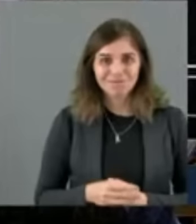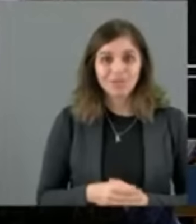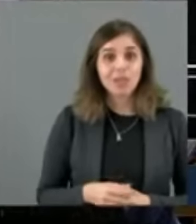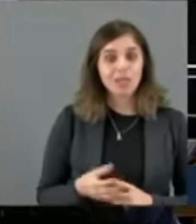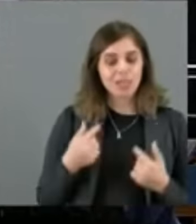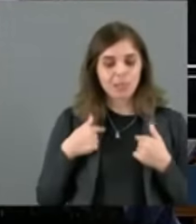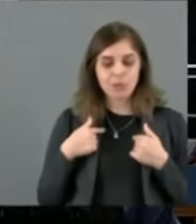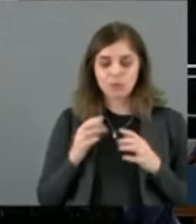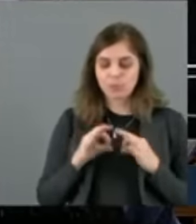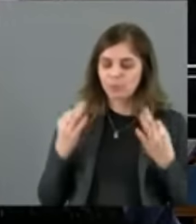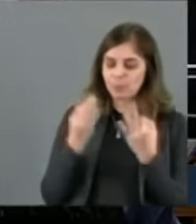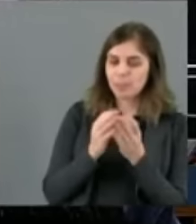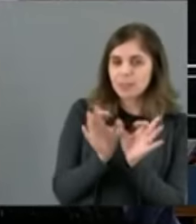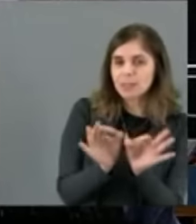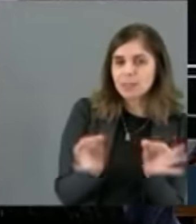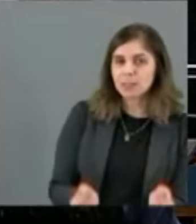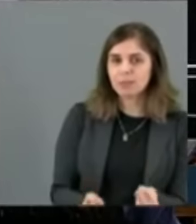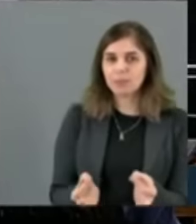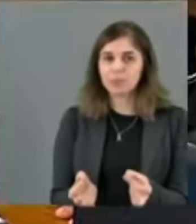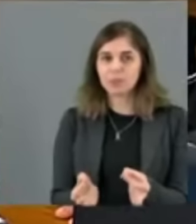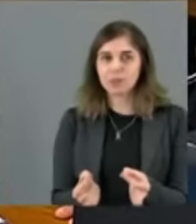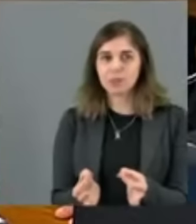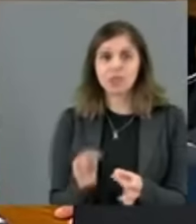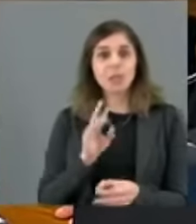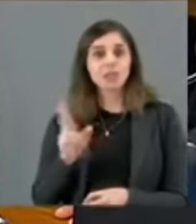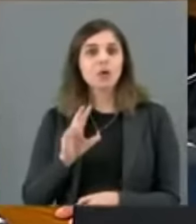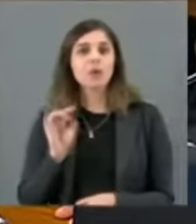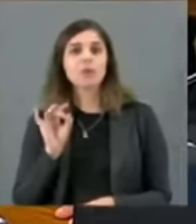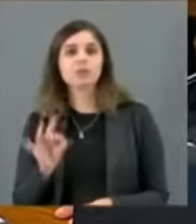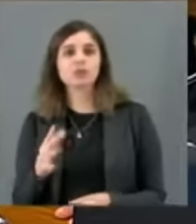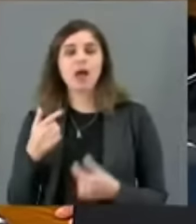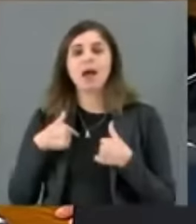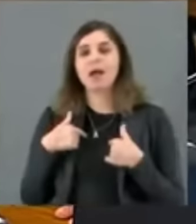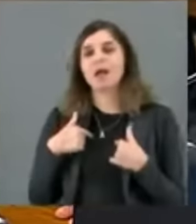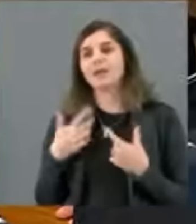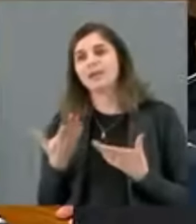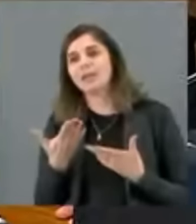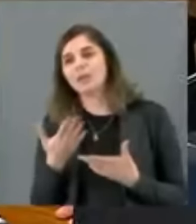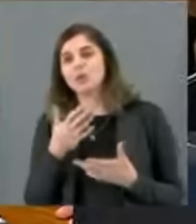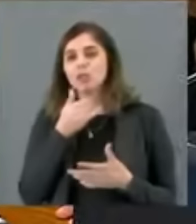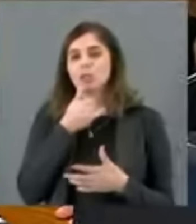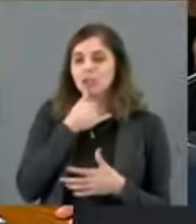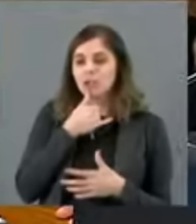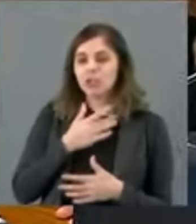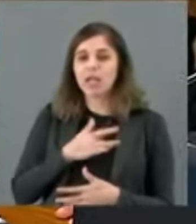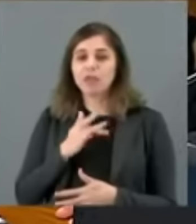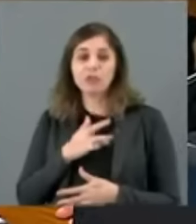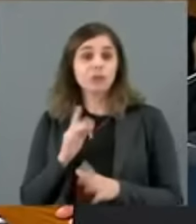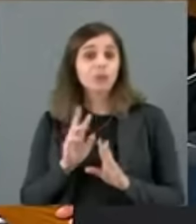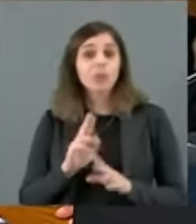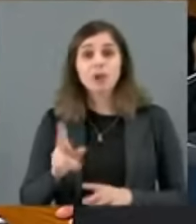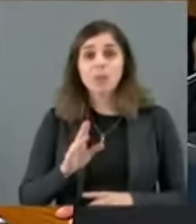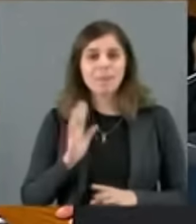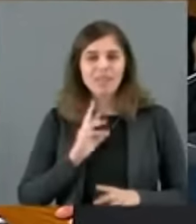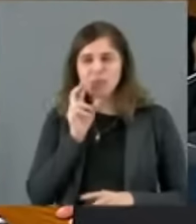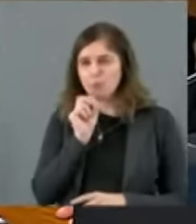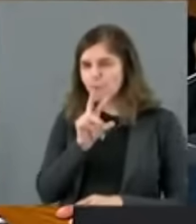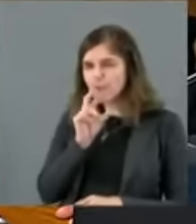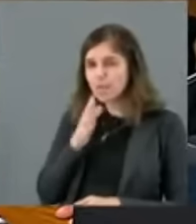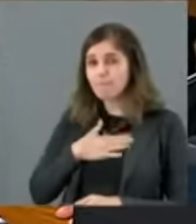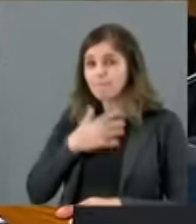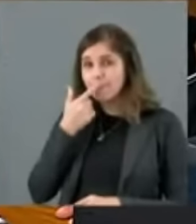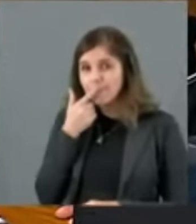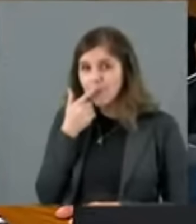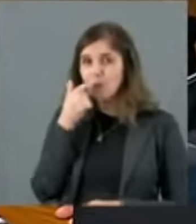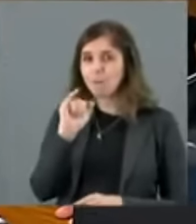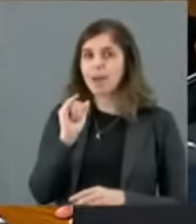família simples. E não falo isso por vitimismo, não falo, longe de mim. Mas quando eu via meu pai, motorista de ônibus,